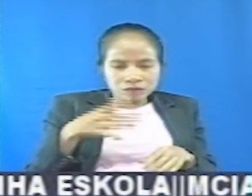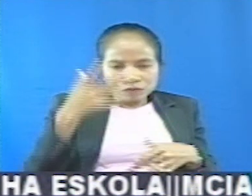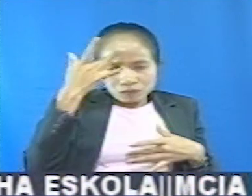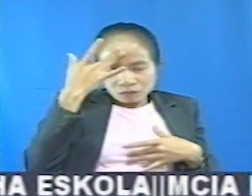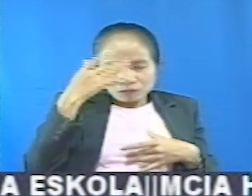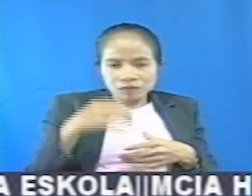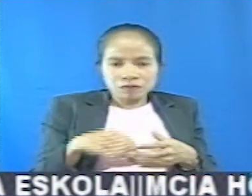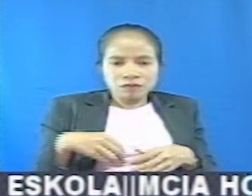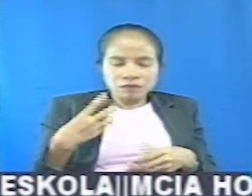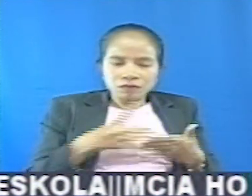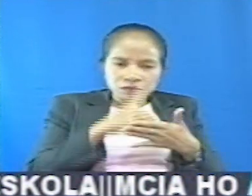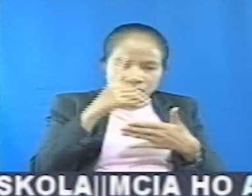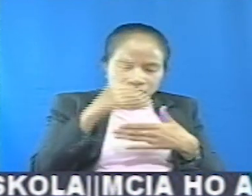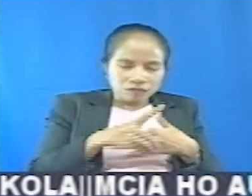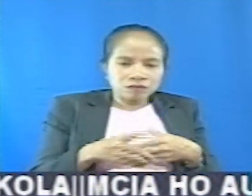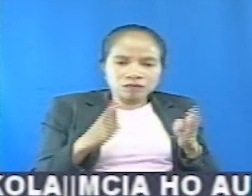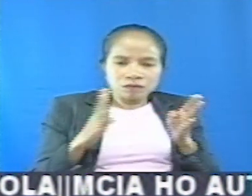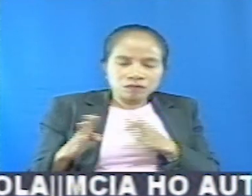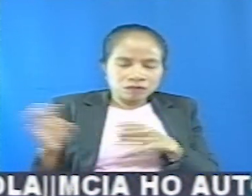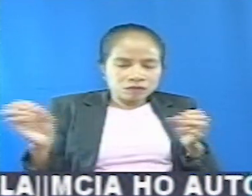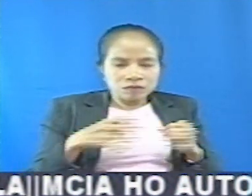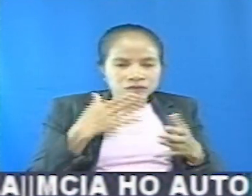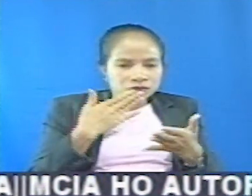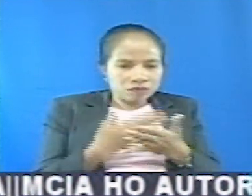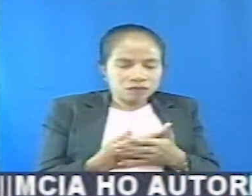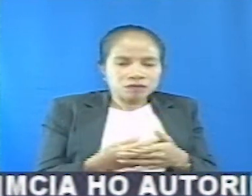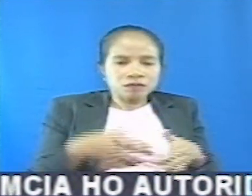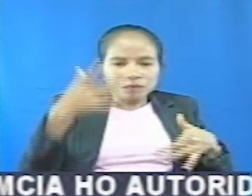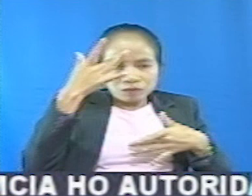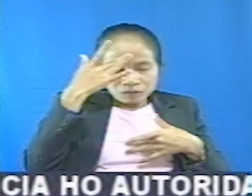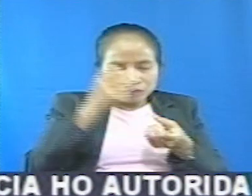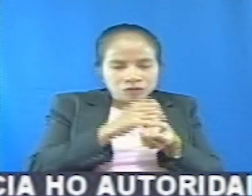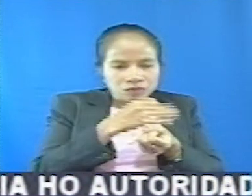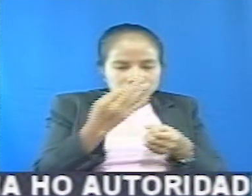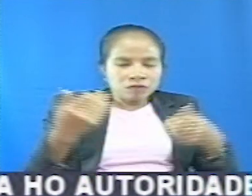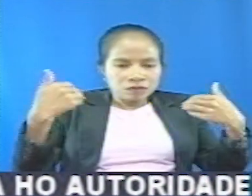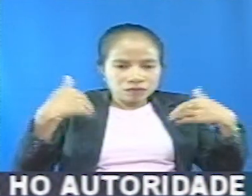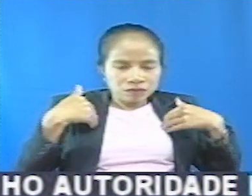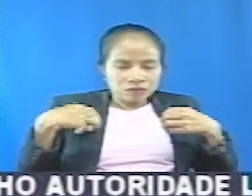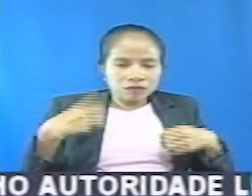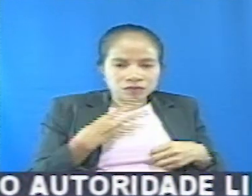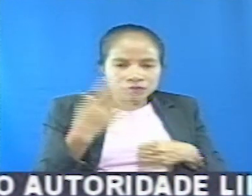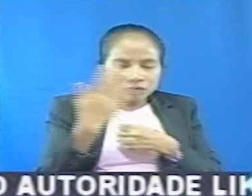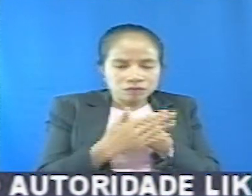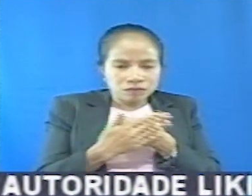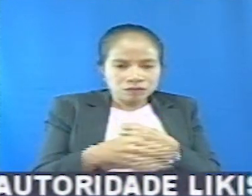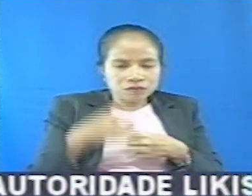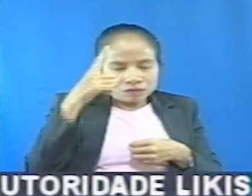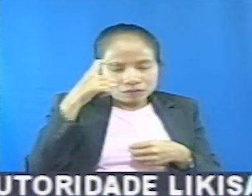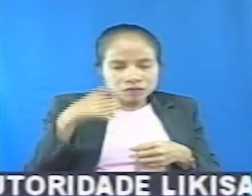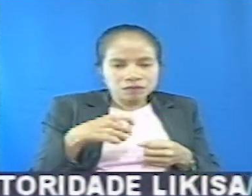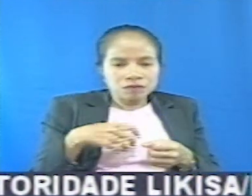processo atendimento lá diak ne mak foi impacto ba coronavírus ne musi tenerain. Tama sama ema baru kumis agora